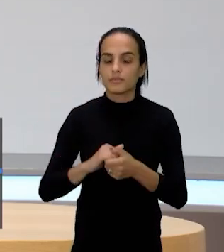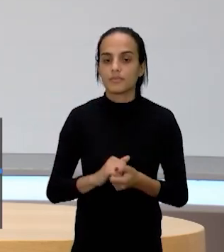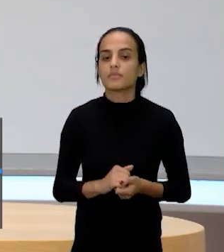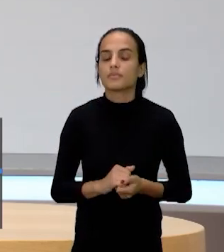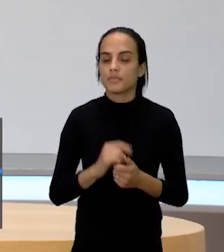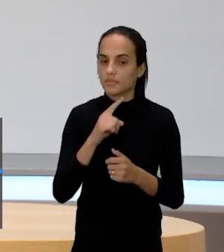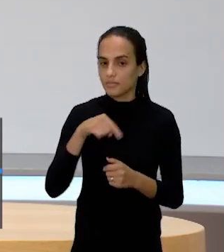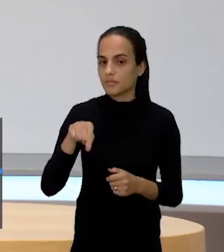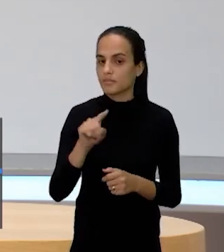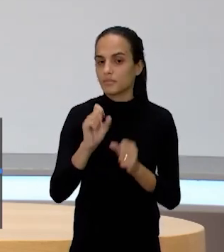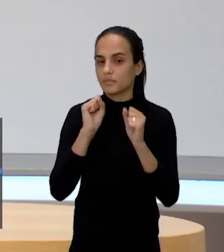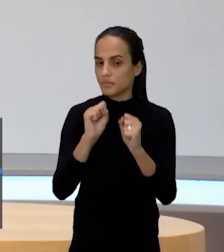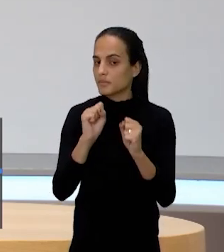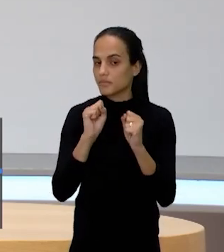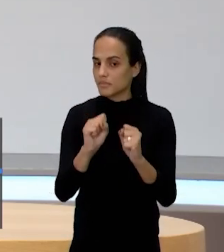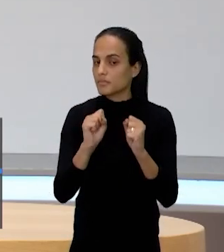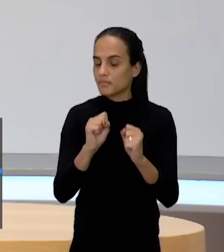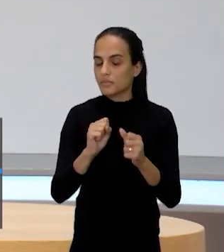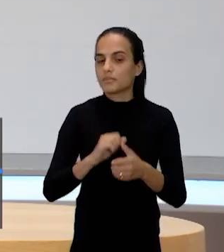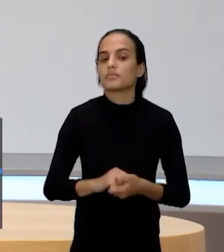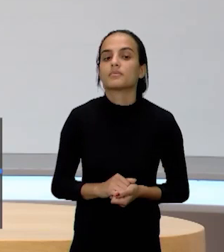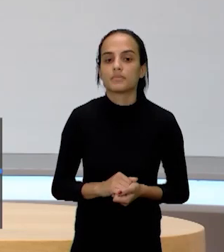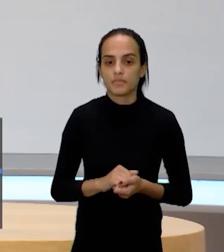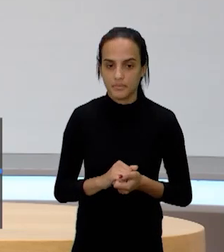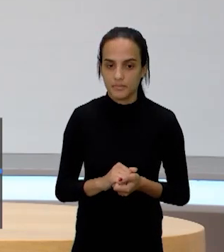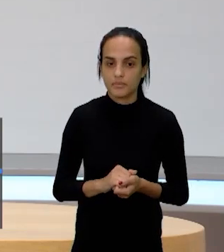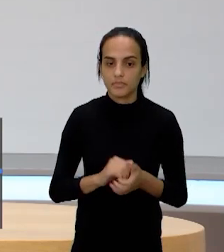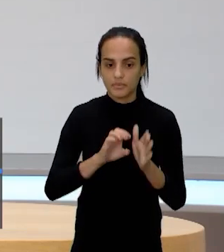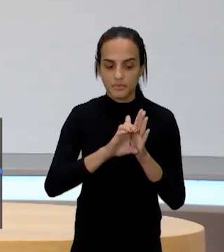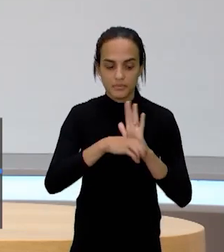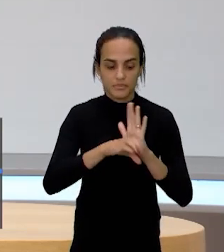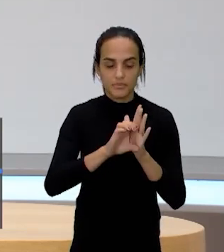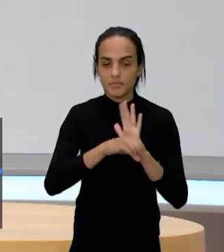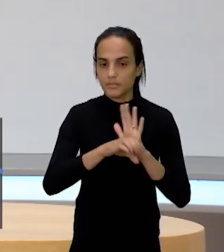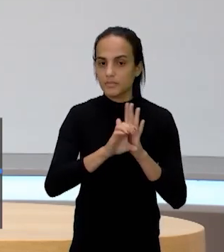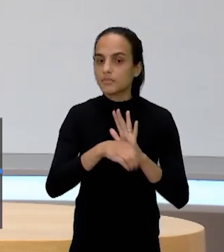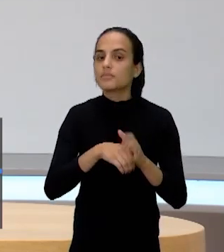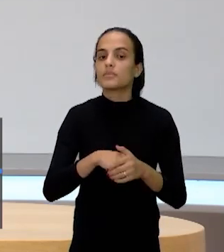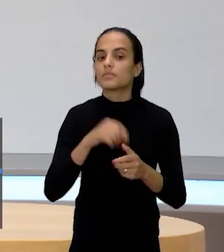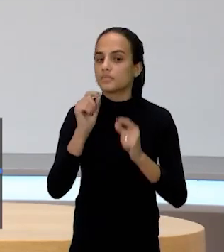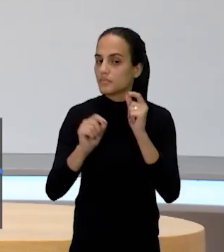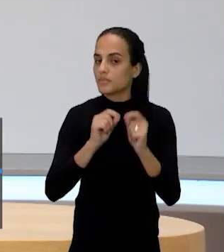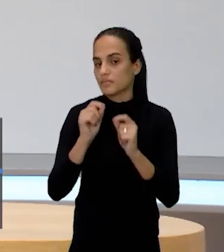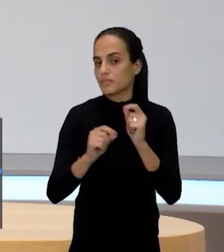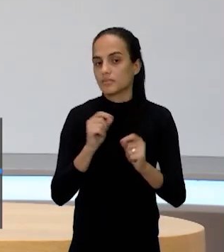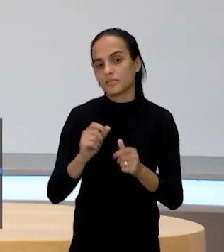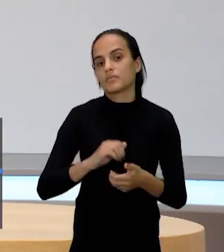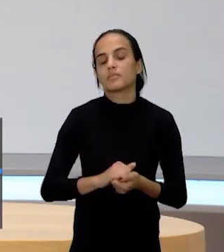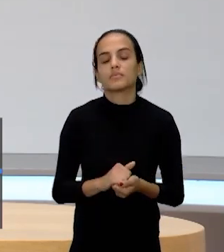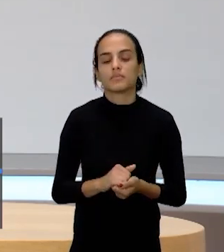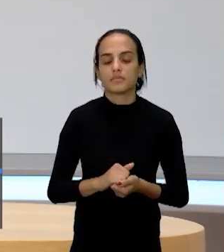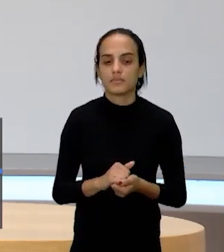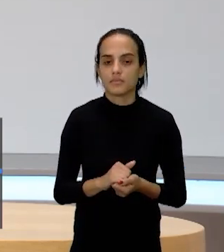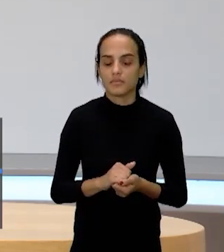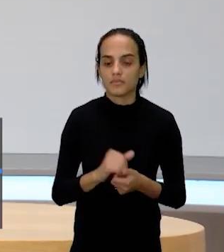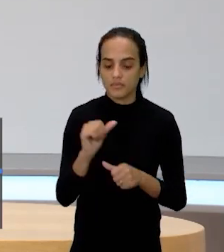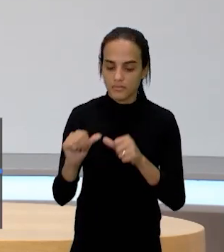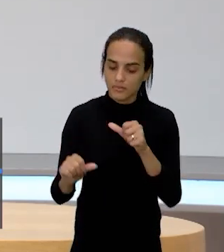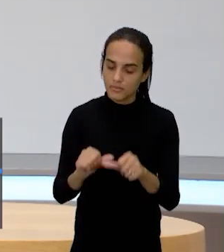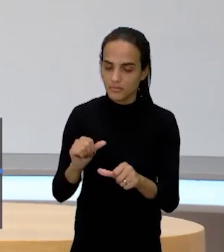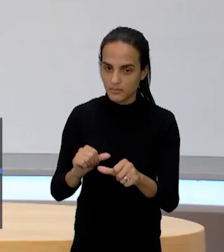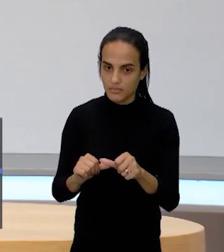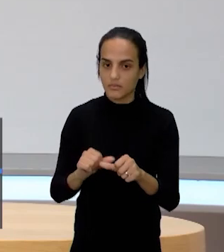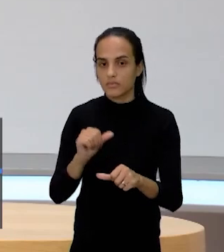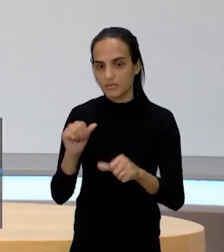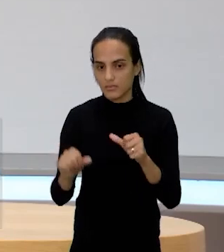gente pode definir os dois, né, dar um conceito do que é reversível, do que é irreversível. Então, aí no PPT,